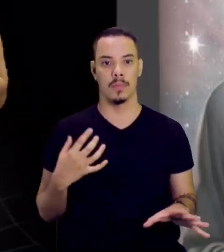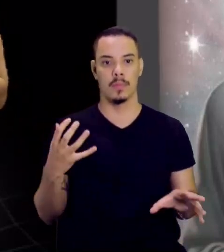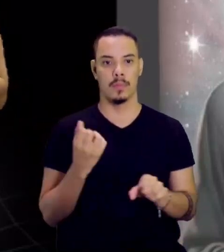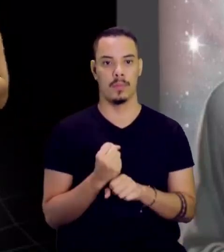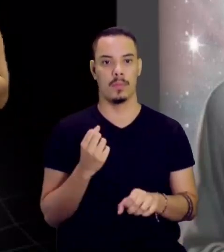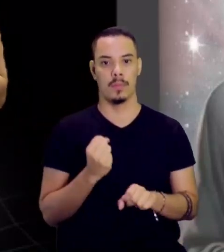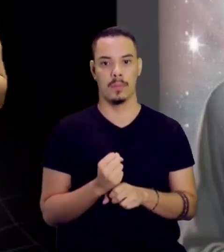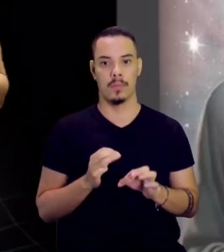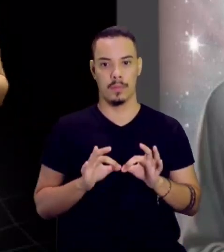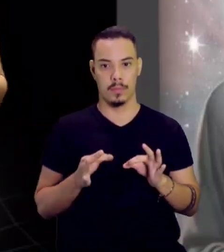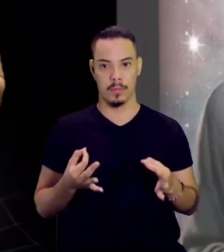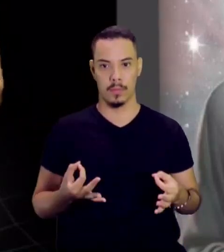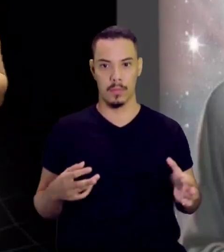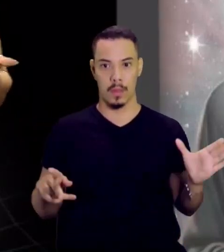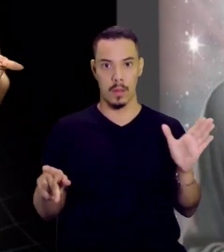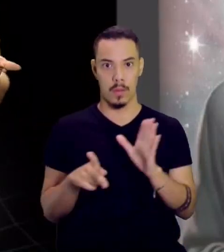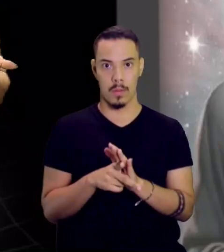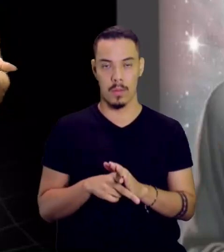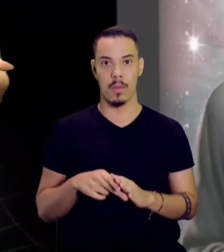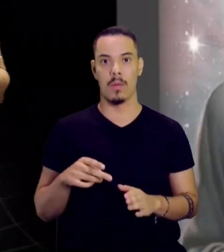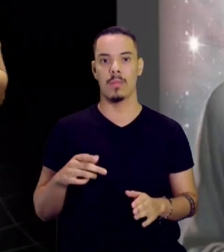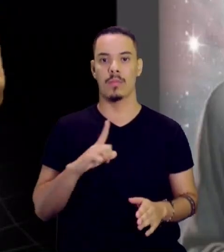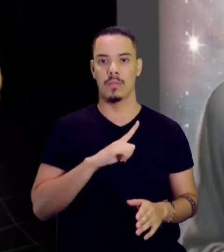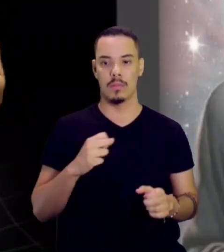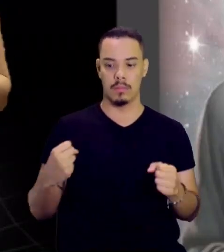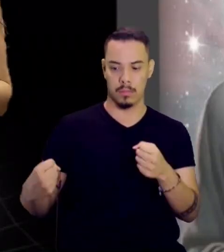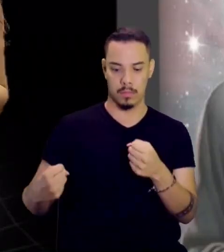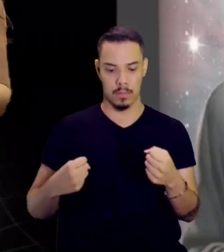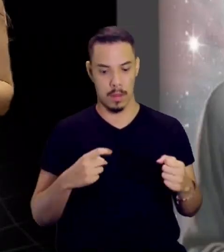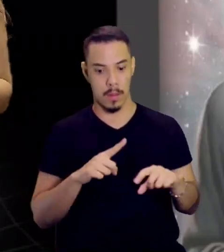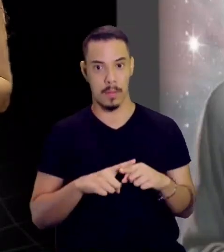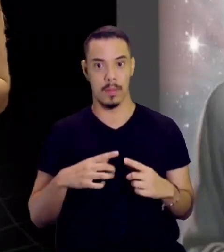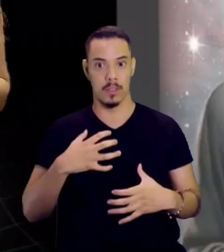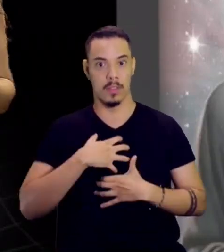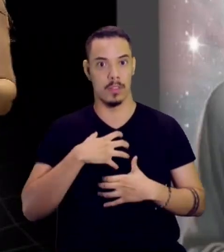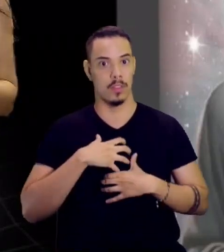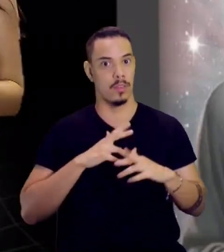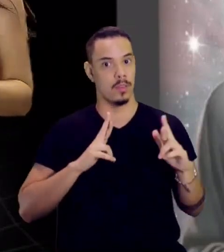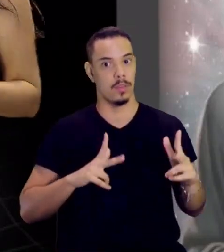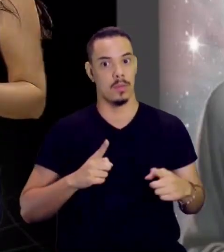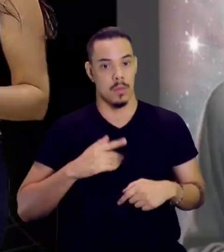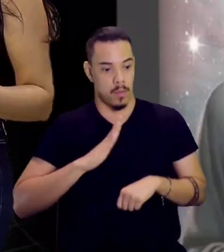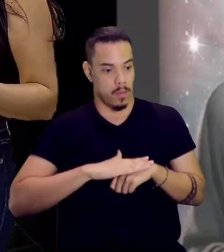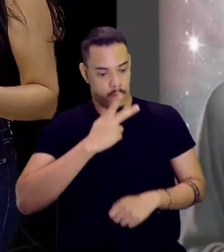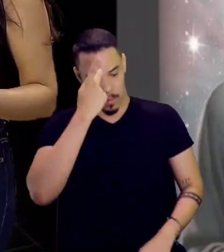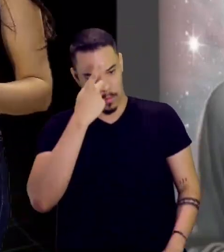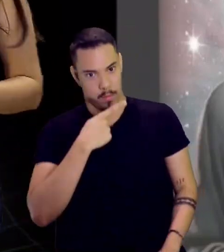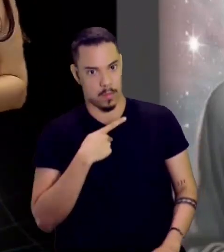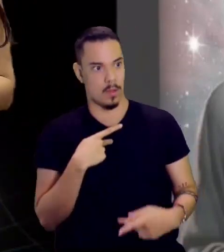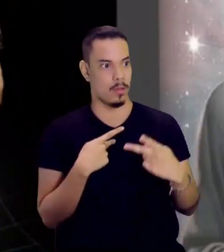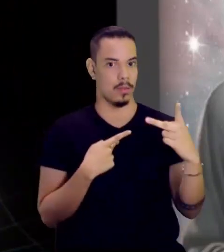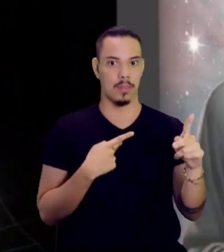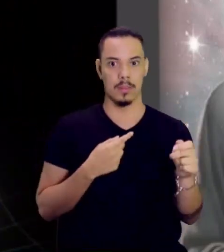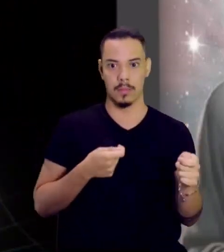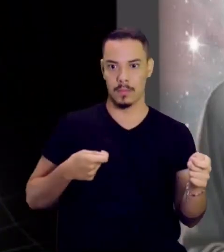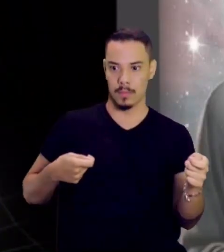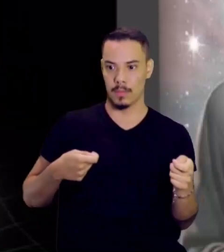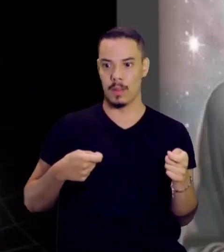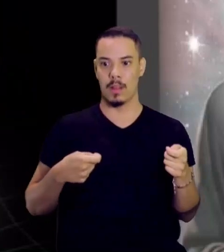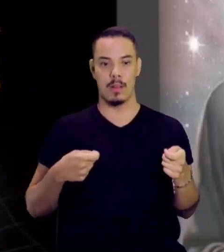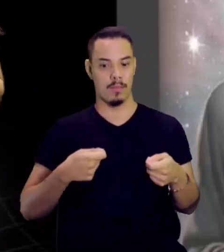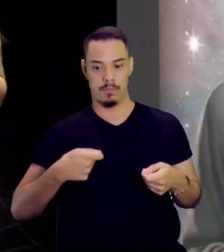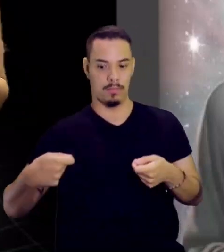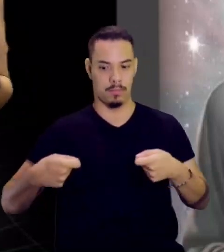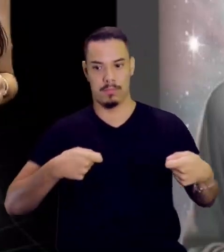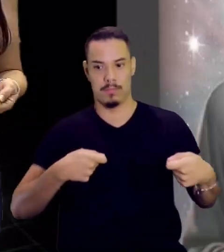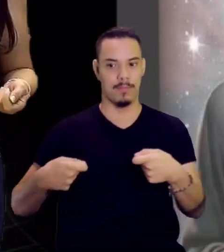resultante simples, né, um cabo de guerra, mesma direção, só que sentido oposto, porque cada um tem que puxar... Isso. Senão... Né, puxar a sardinha para o seu lado,